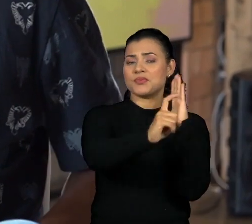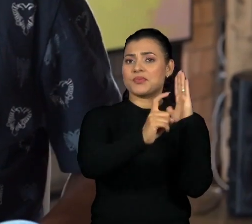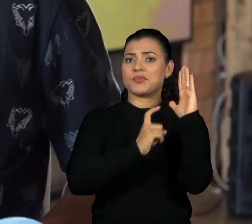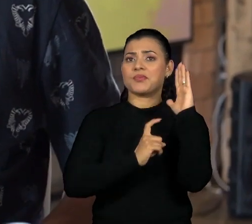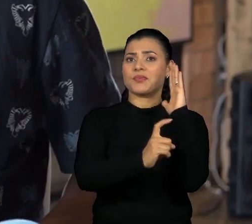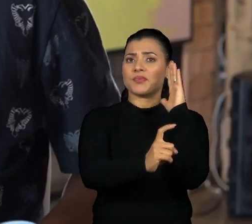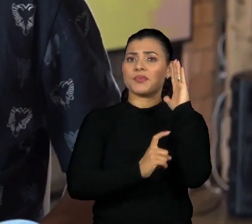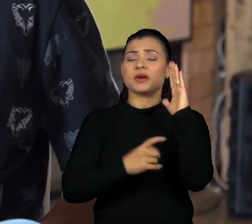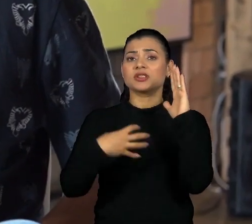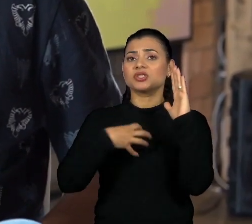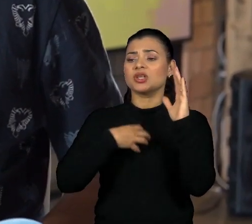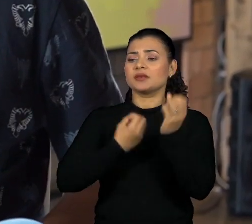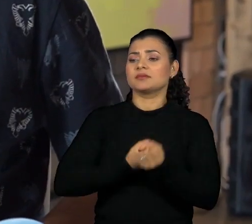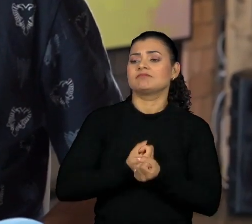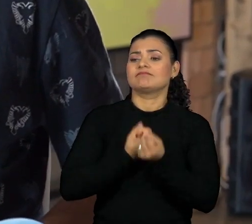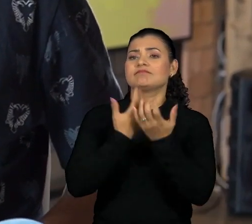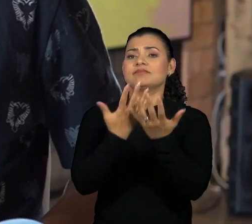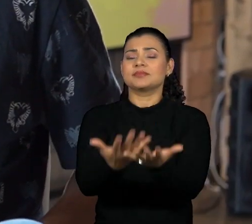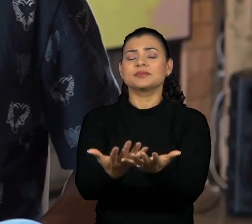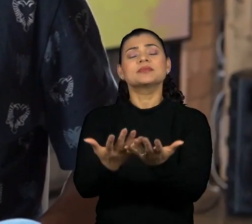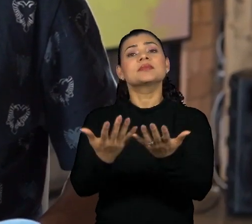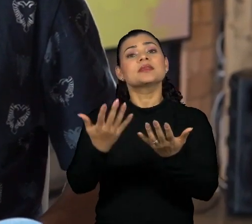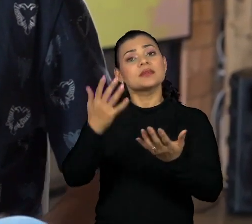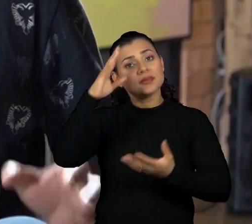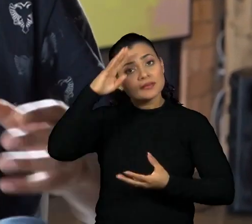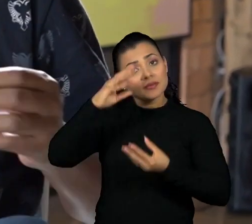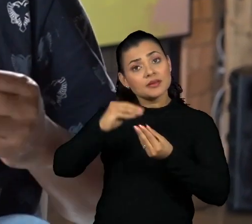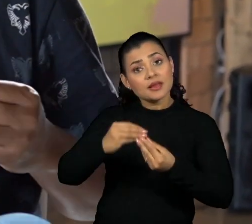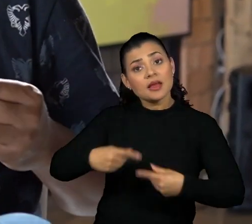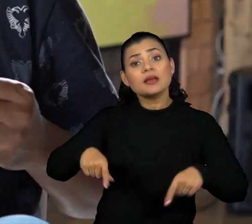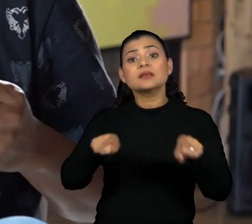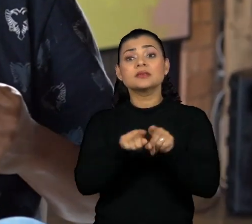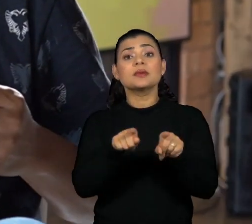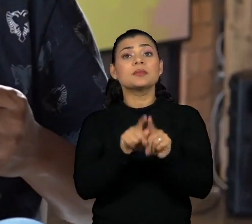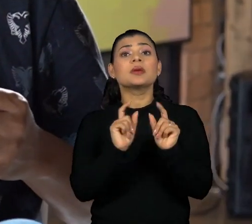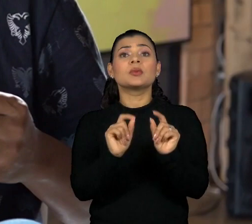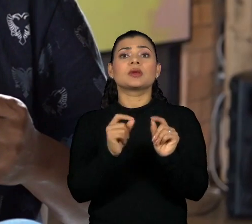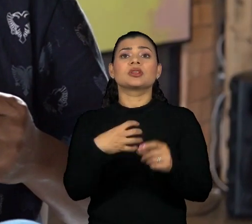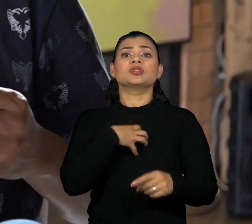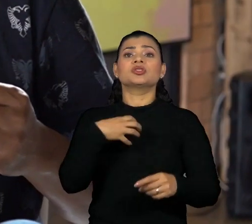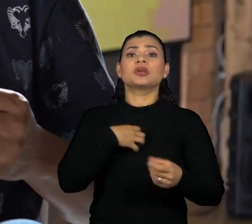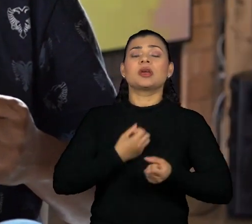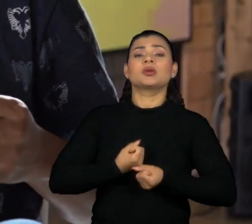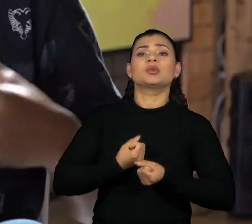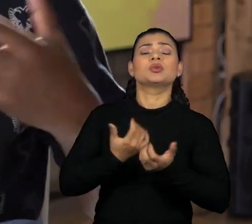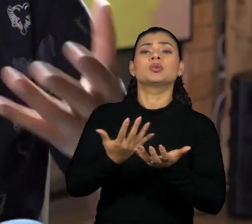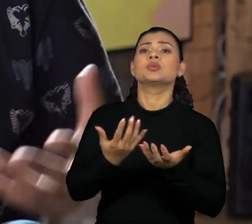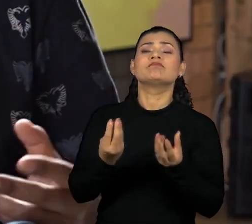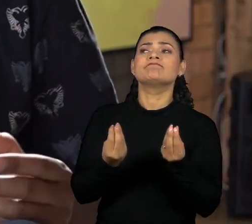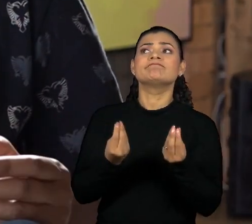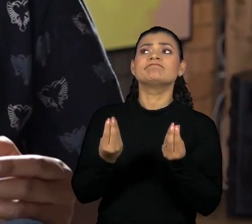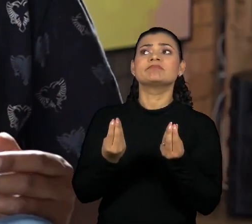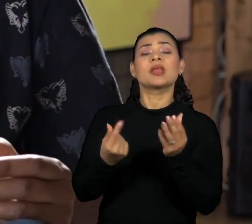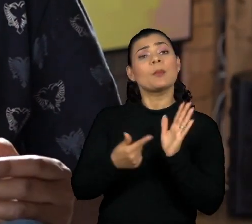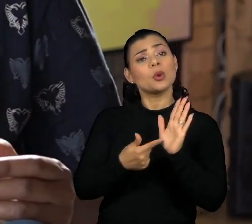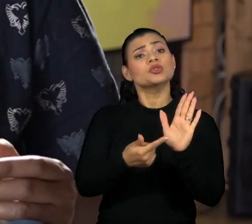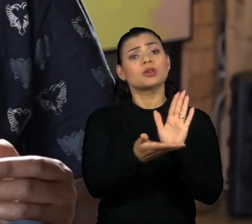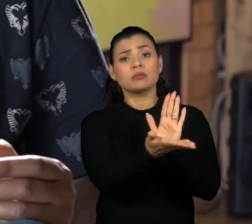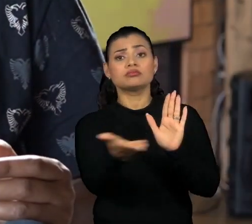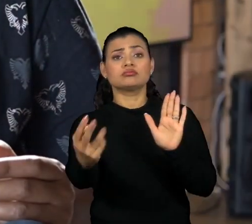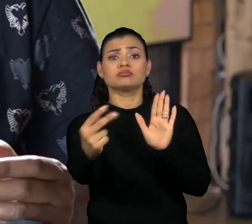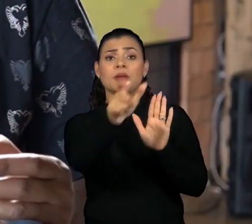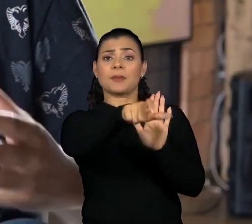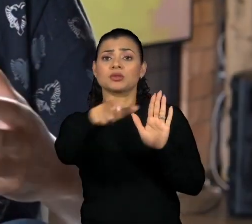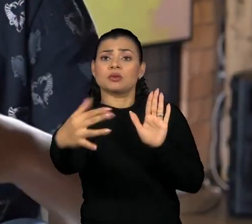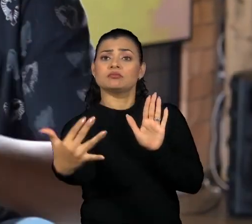como forma de expressão e também forma de você estar mostrando para o